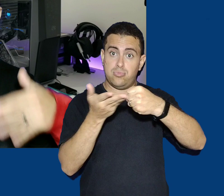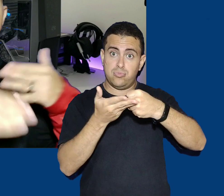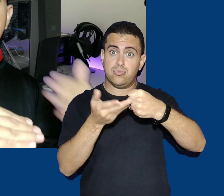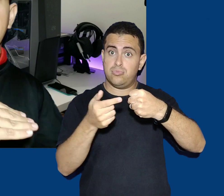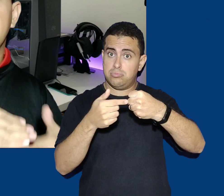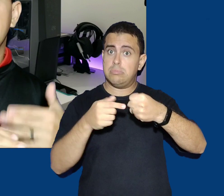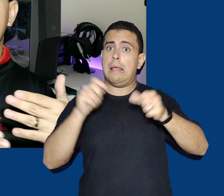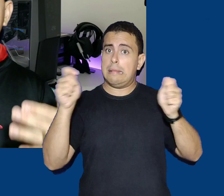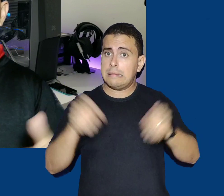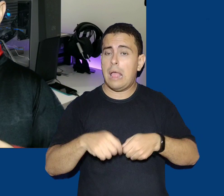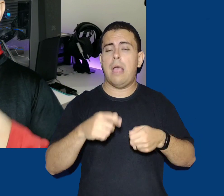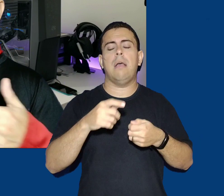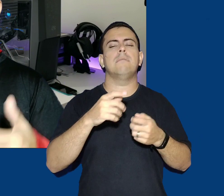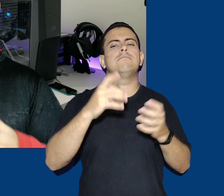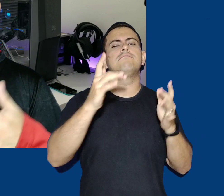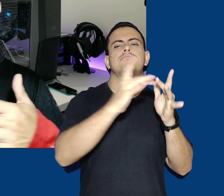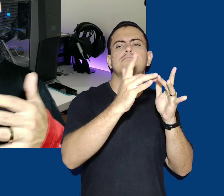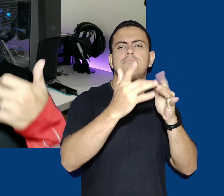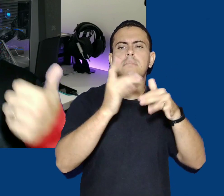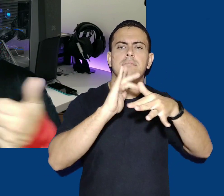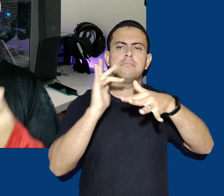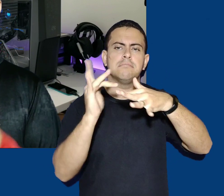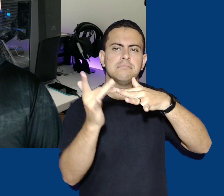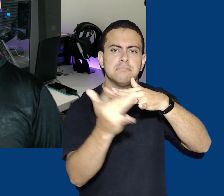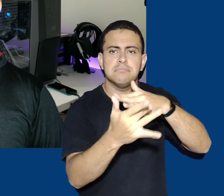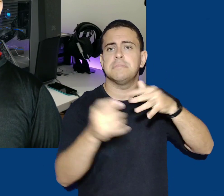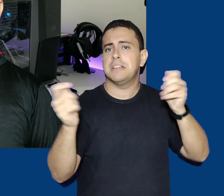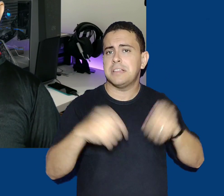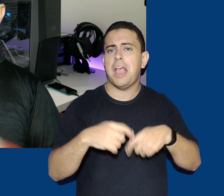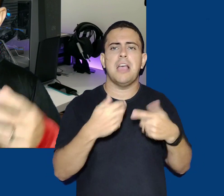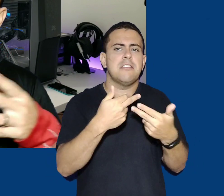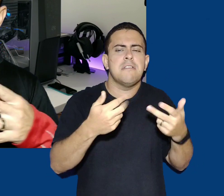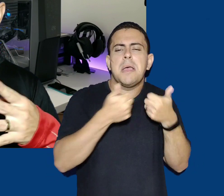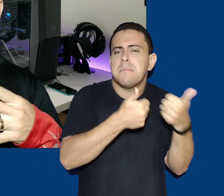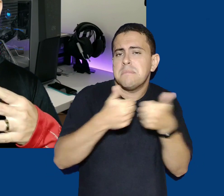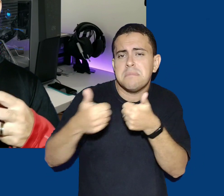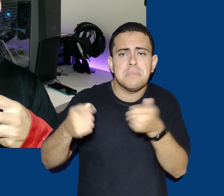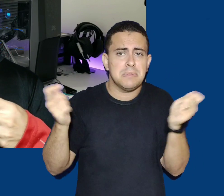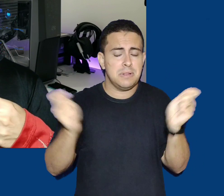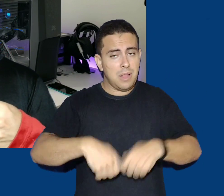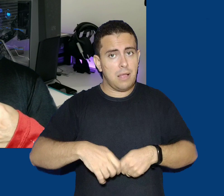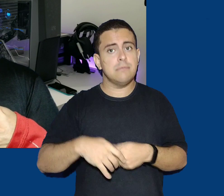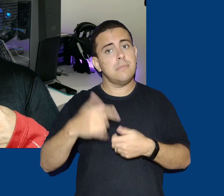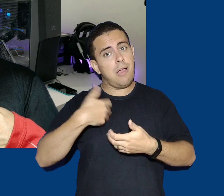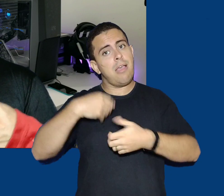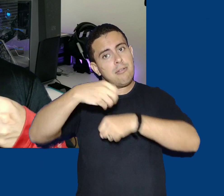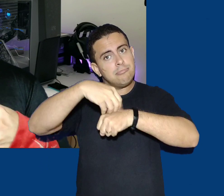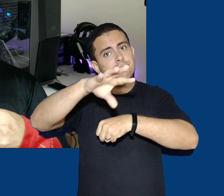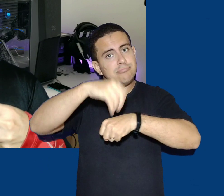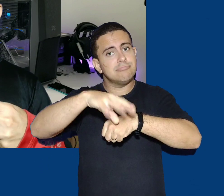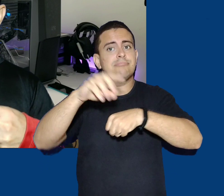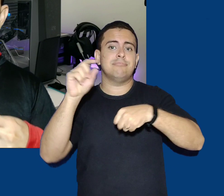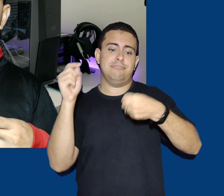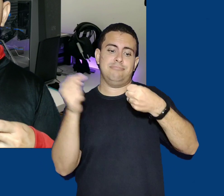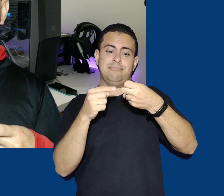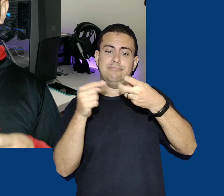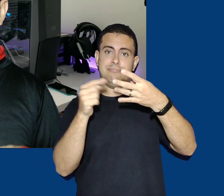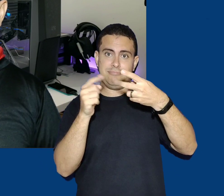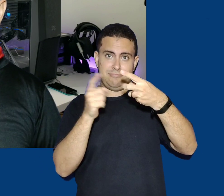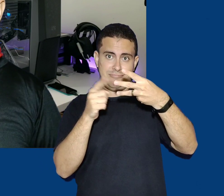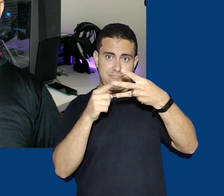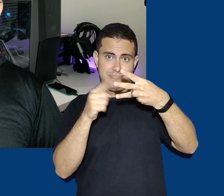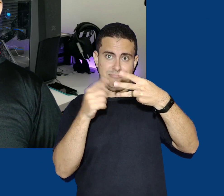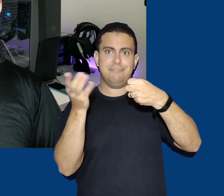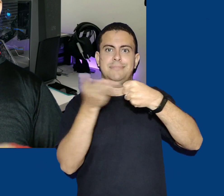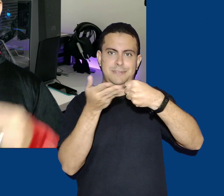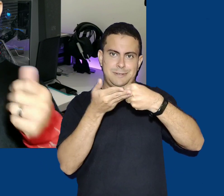intermediário dá para mexer em redes sociais e fazer uma coisinha bem legal. Então o que eu recomendo mais é o